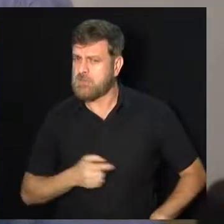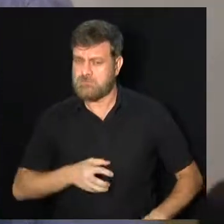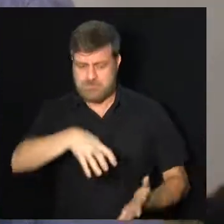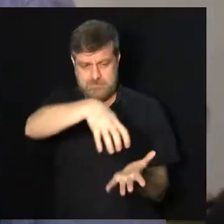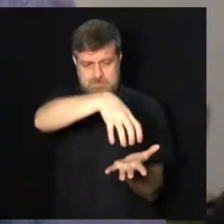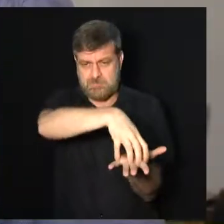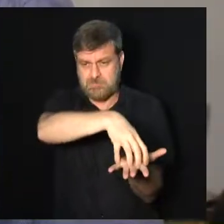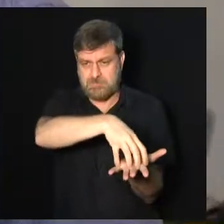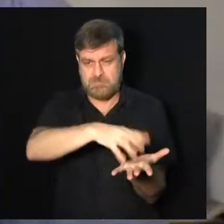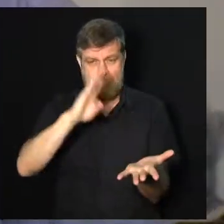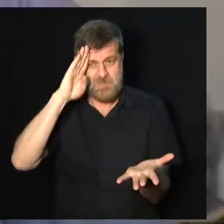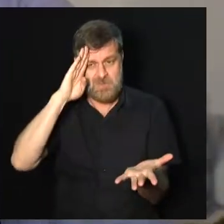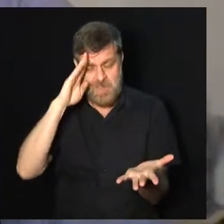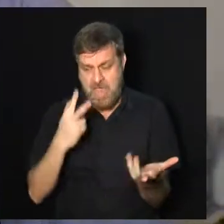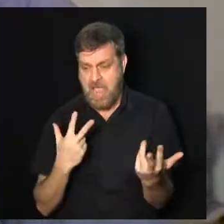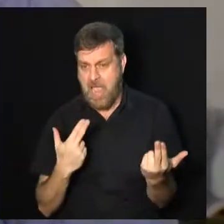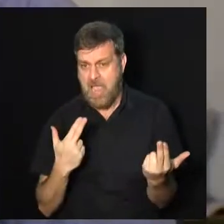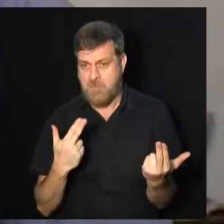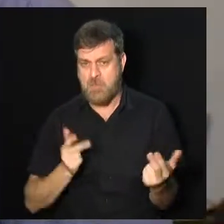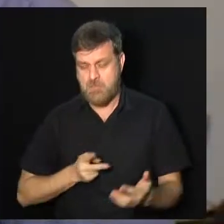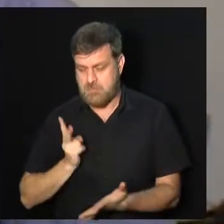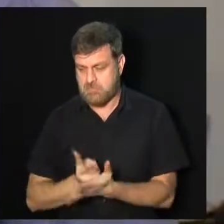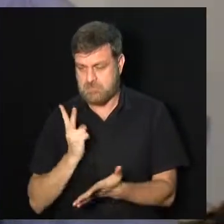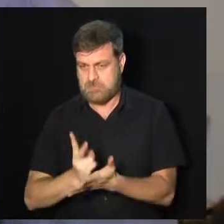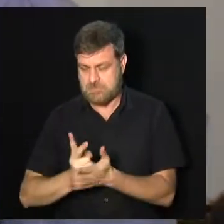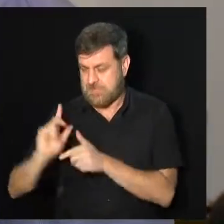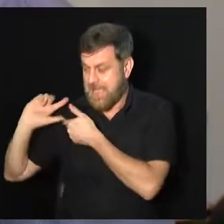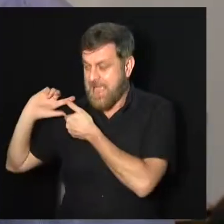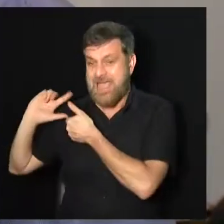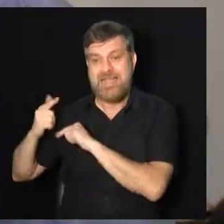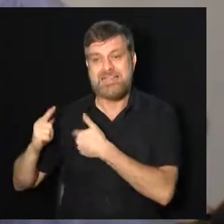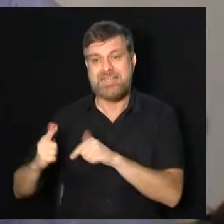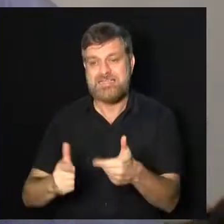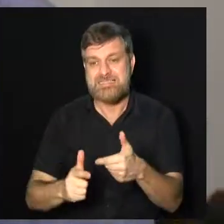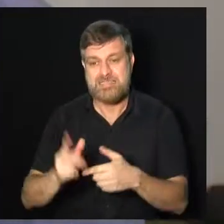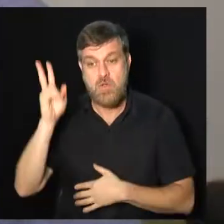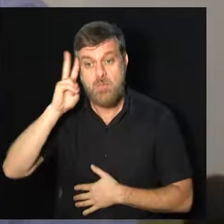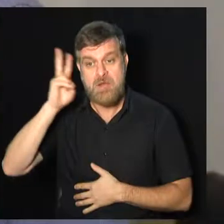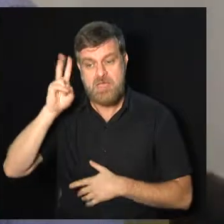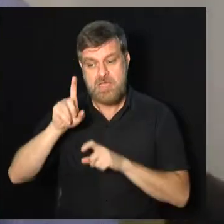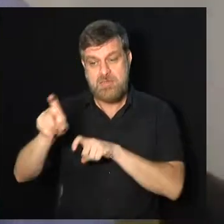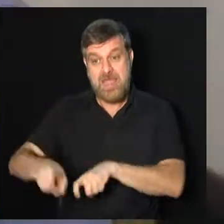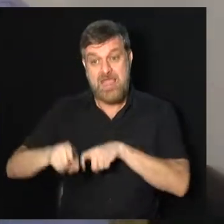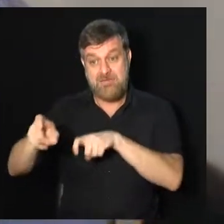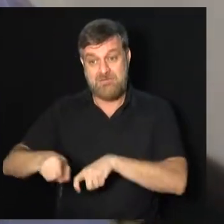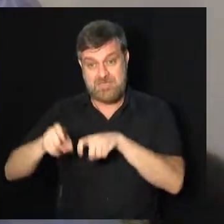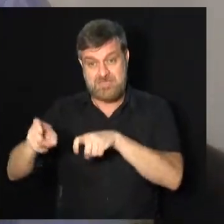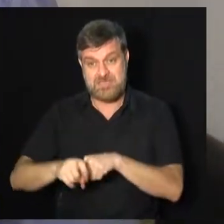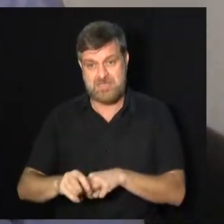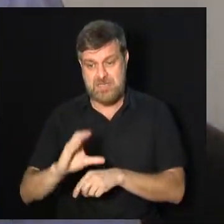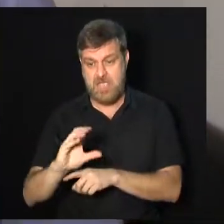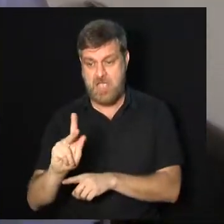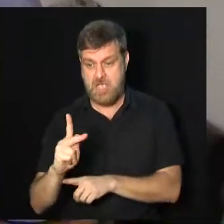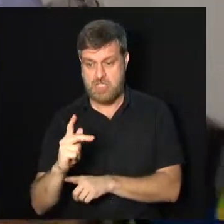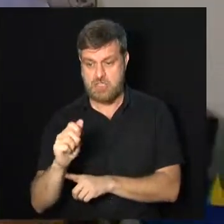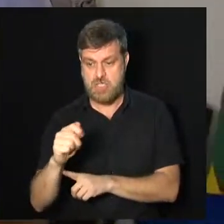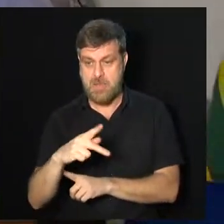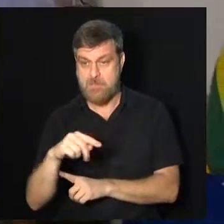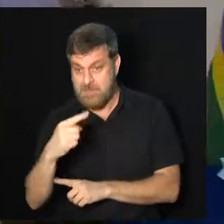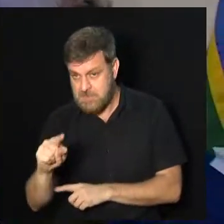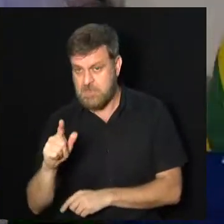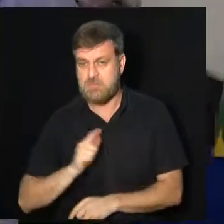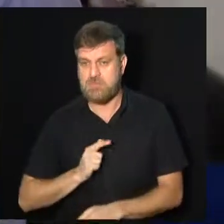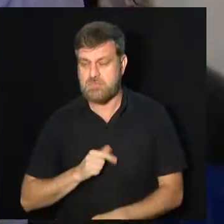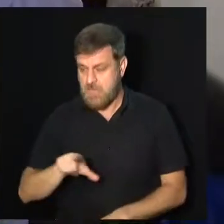escola fosse pintada dessa cor para preservar a memória da Fazenda Chapadão. Então, é uma motivação nobre. e assim foi